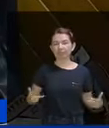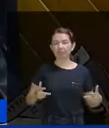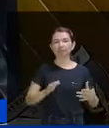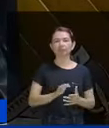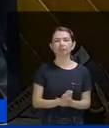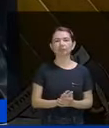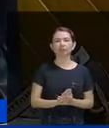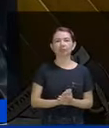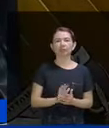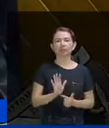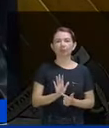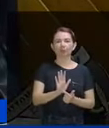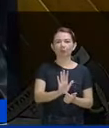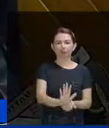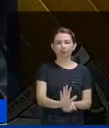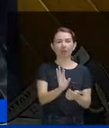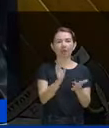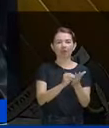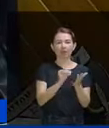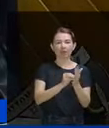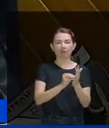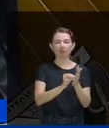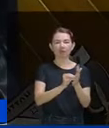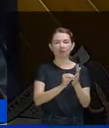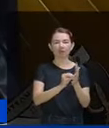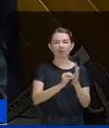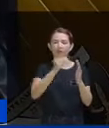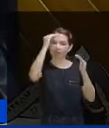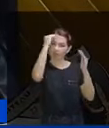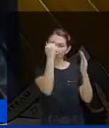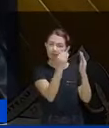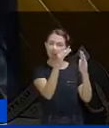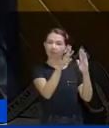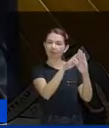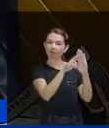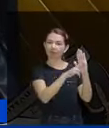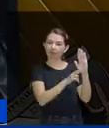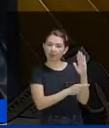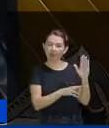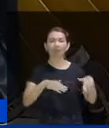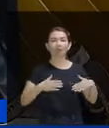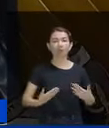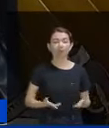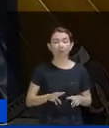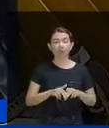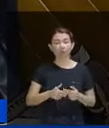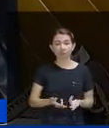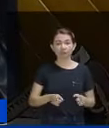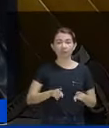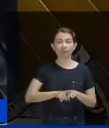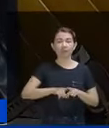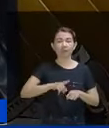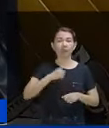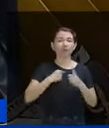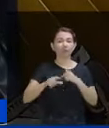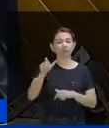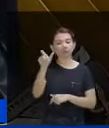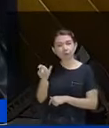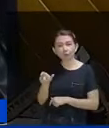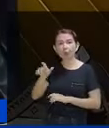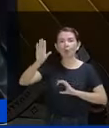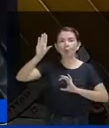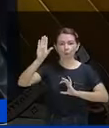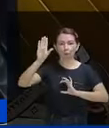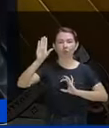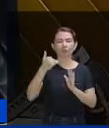para caracterizar o descumprimento das normas, sobrando desimportante a vontade do candidato ao